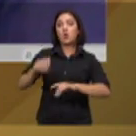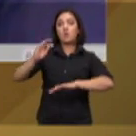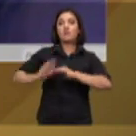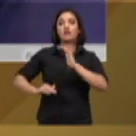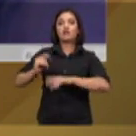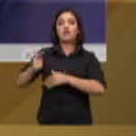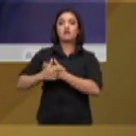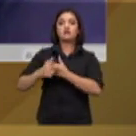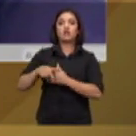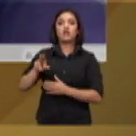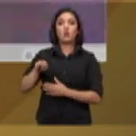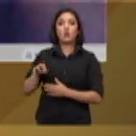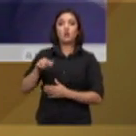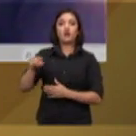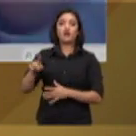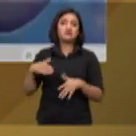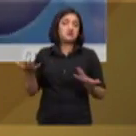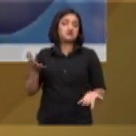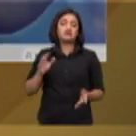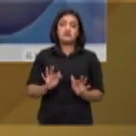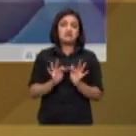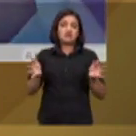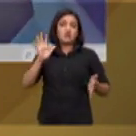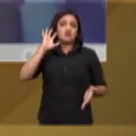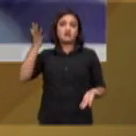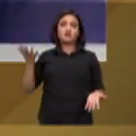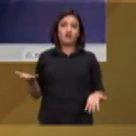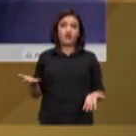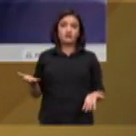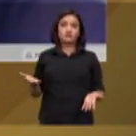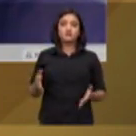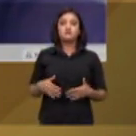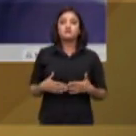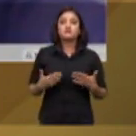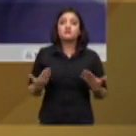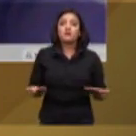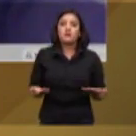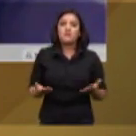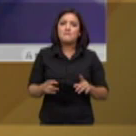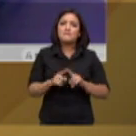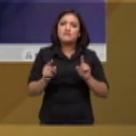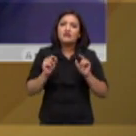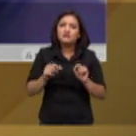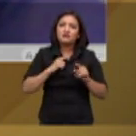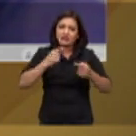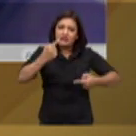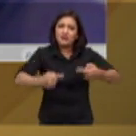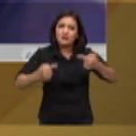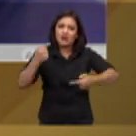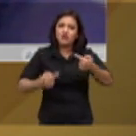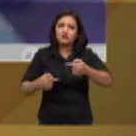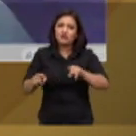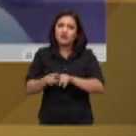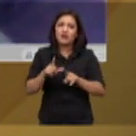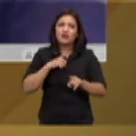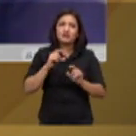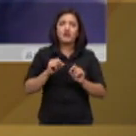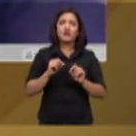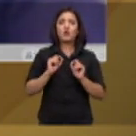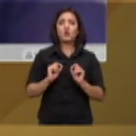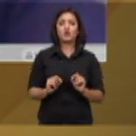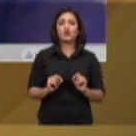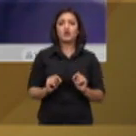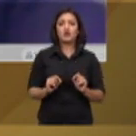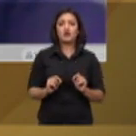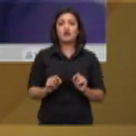por isso é simples se resolver por esse dispositivo. O que ainda envolve o debate aqui é a discussão